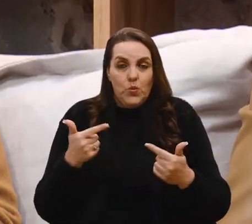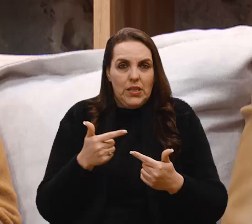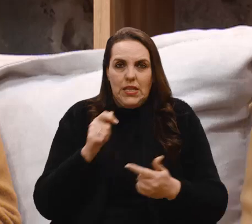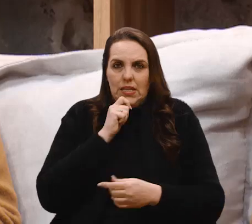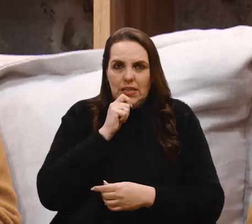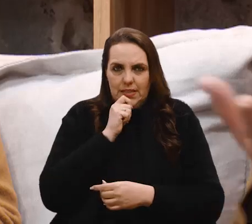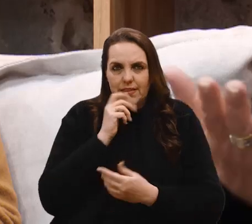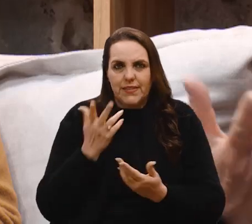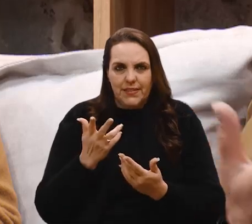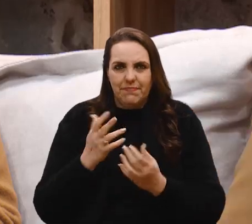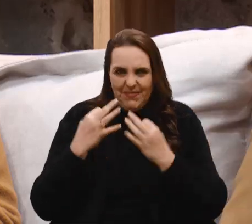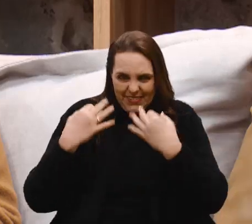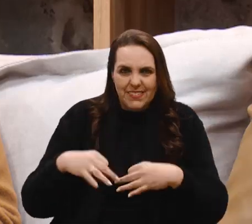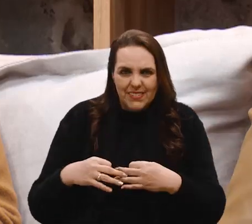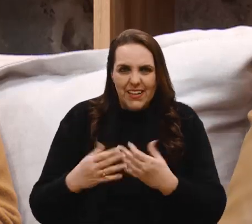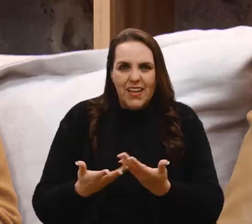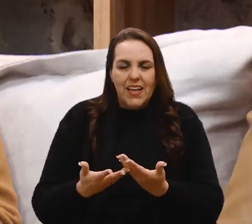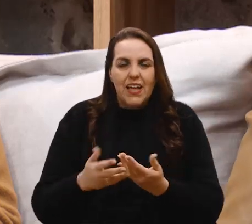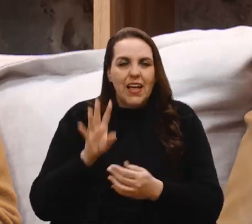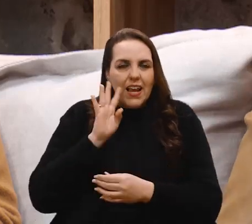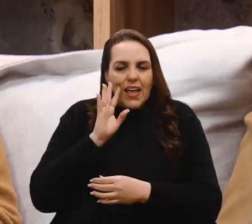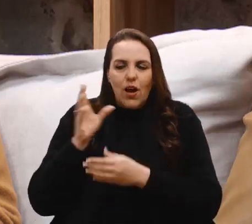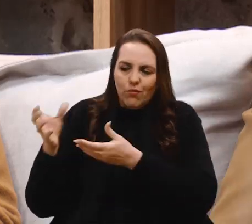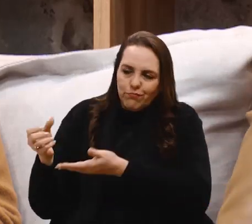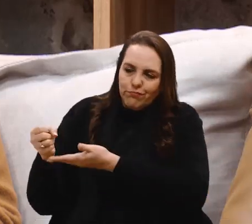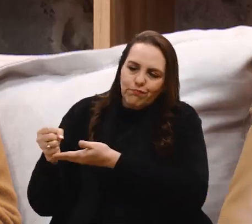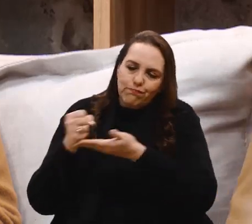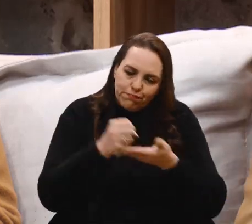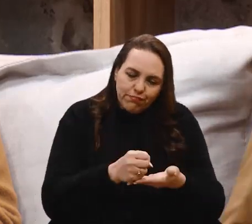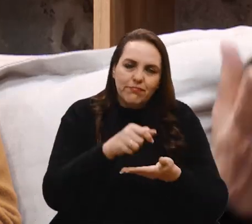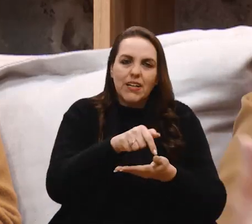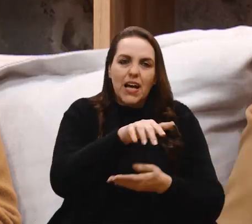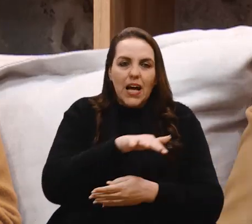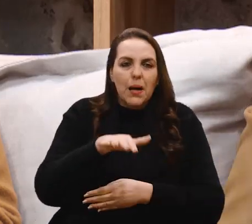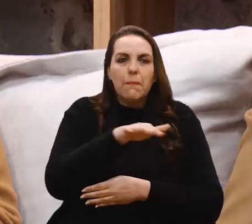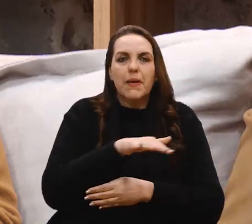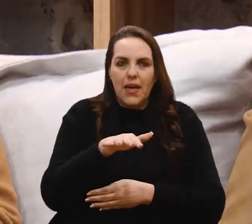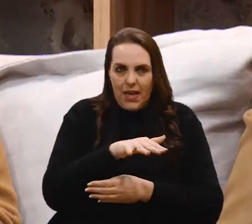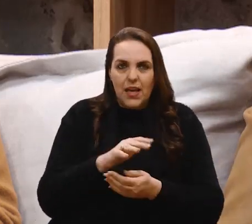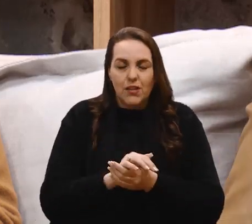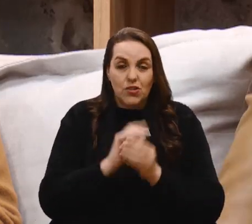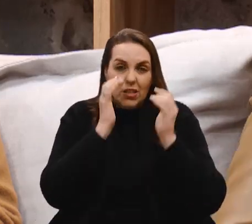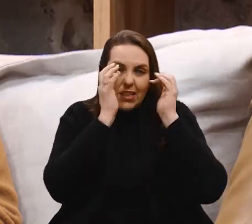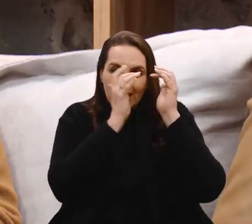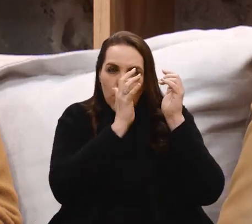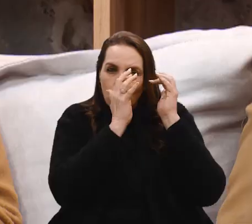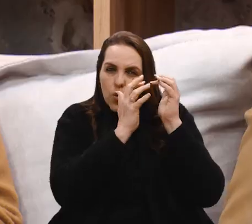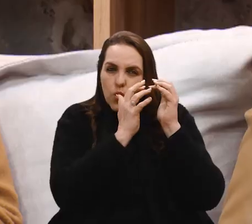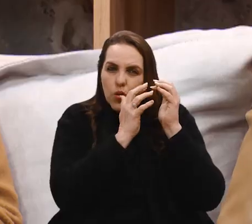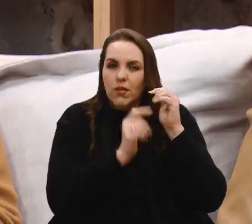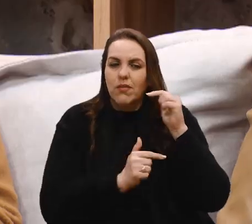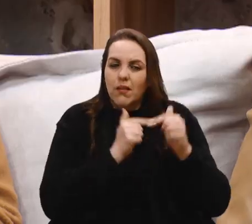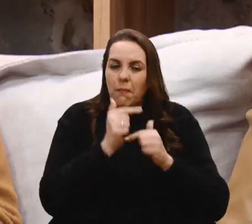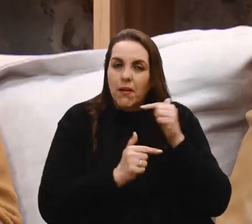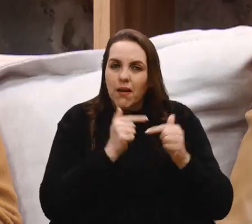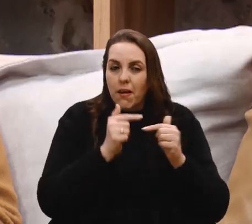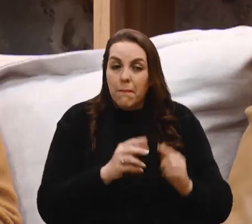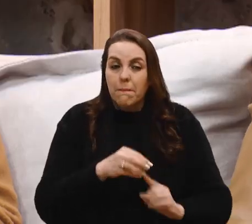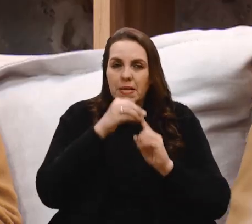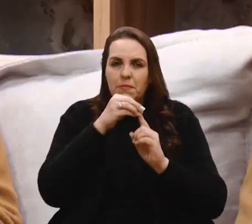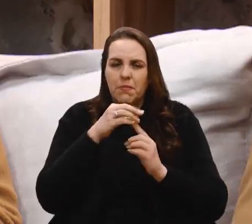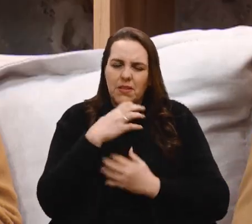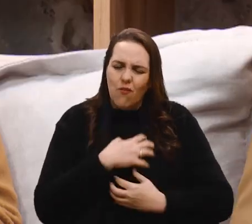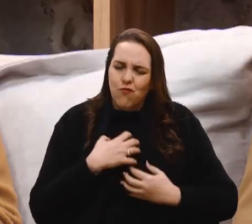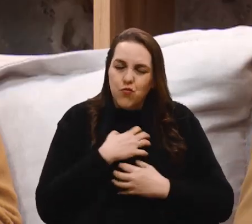é legal levar ele para esse ambiente, né, esse ambiente neurológico, digamos assim, para que ele trabalhe principalmente a